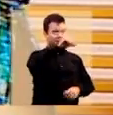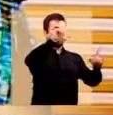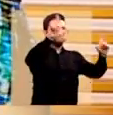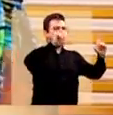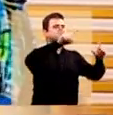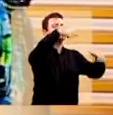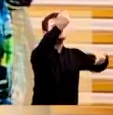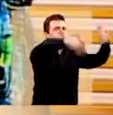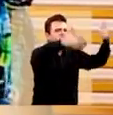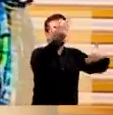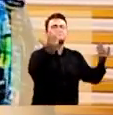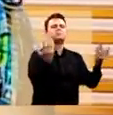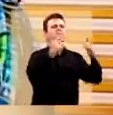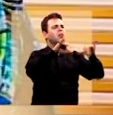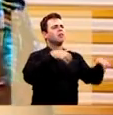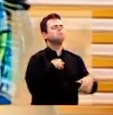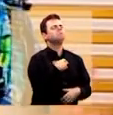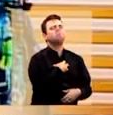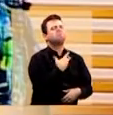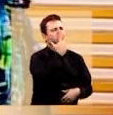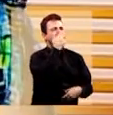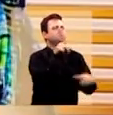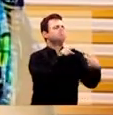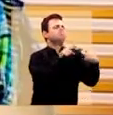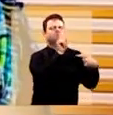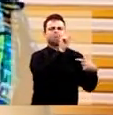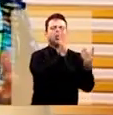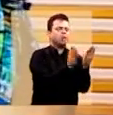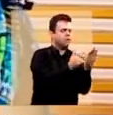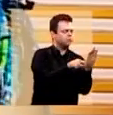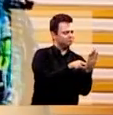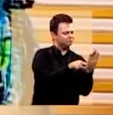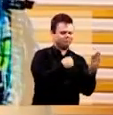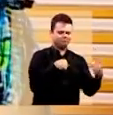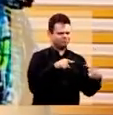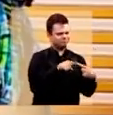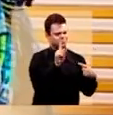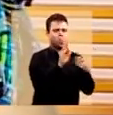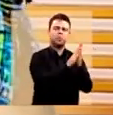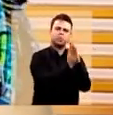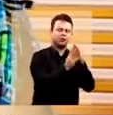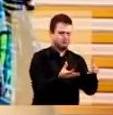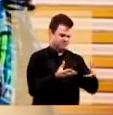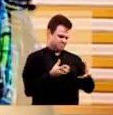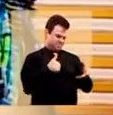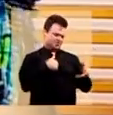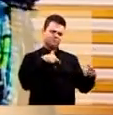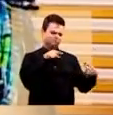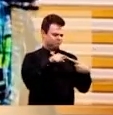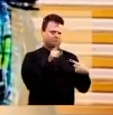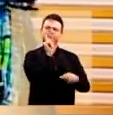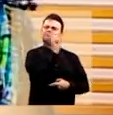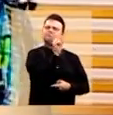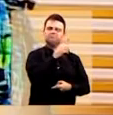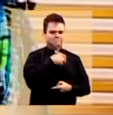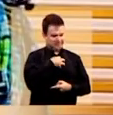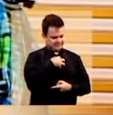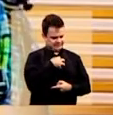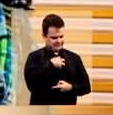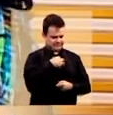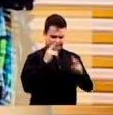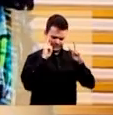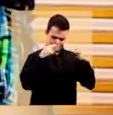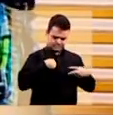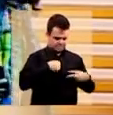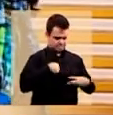mídia, nos programas da mídia, nos livros didáticos, nas bonecas, essa criança ela não consegue criar um